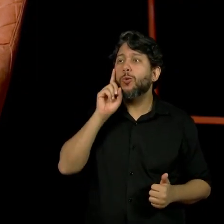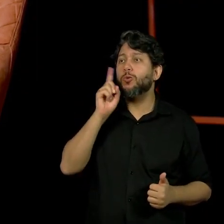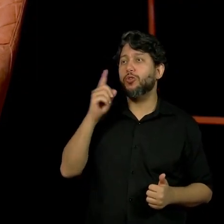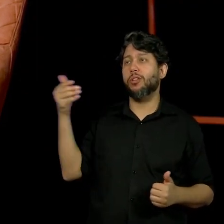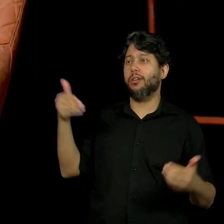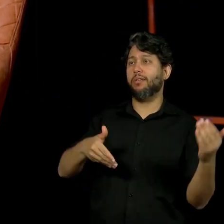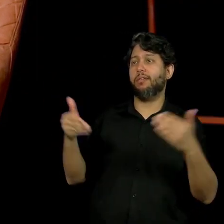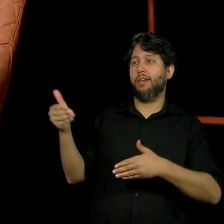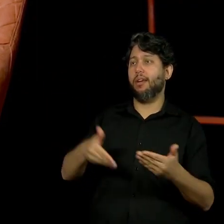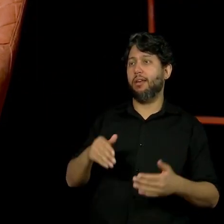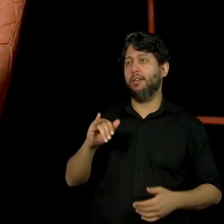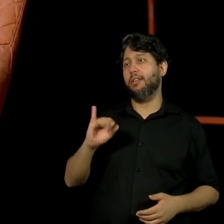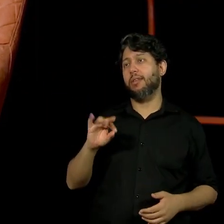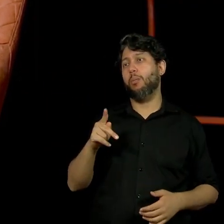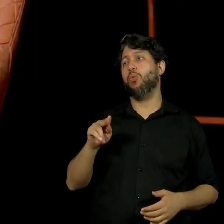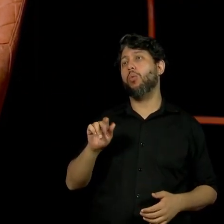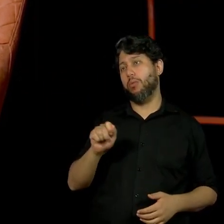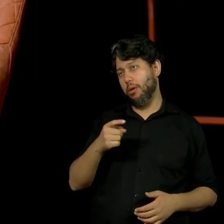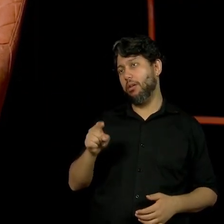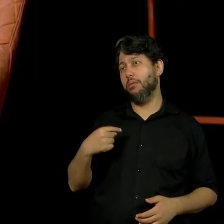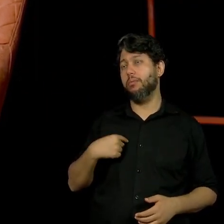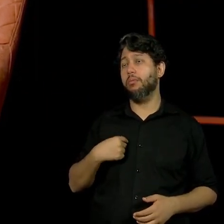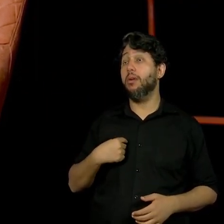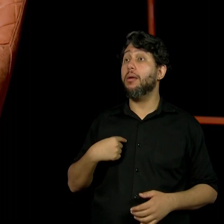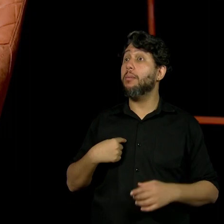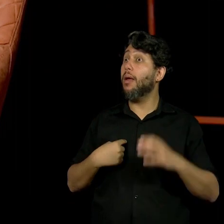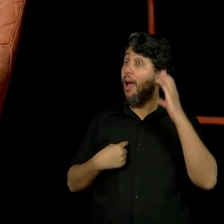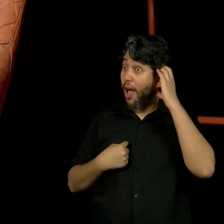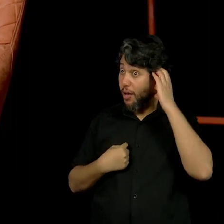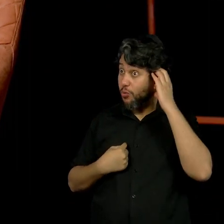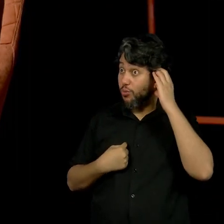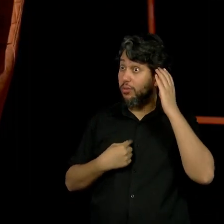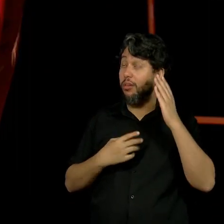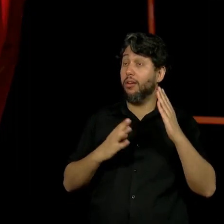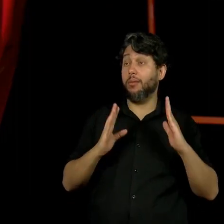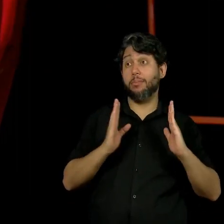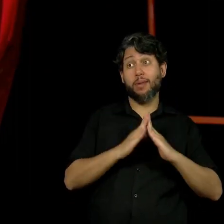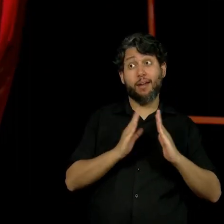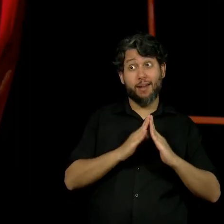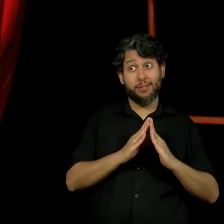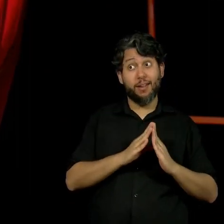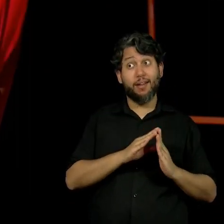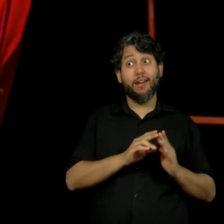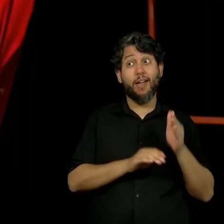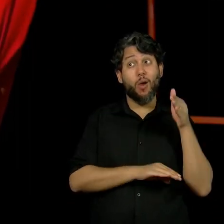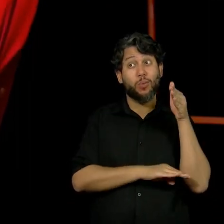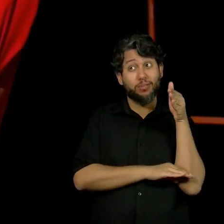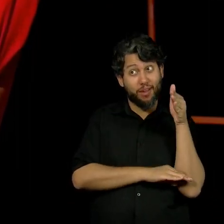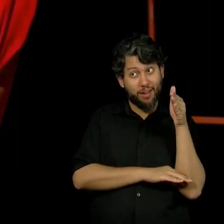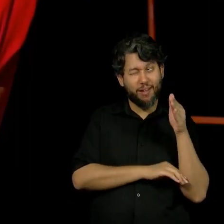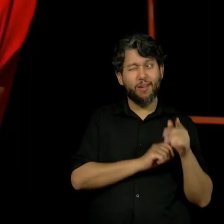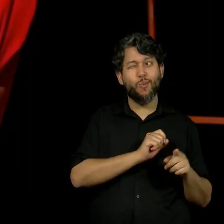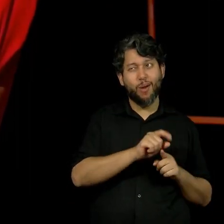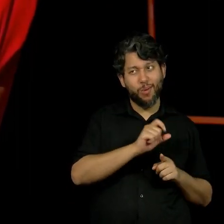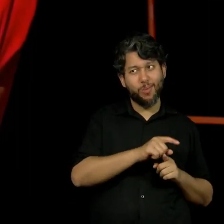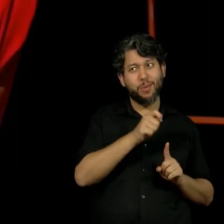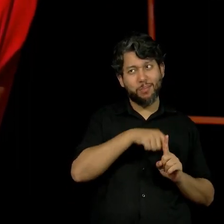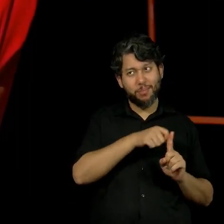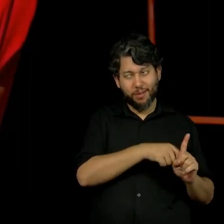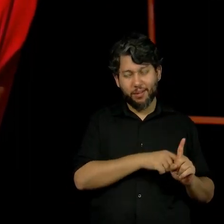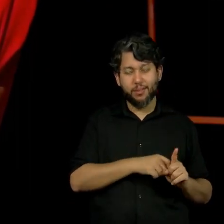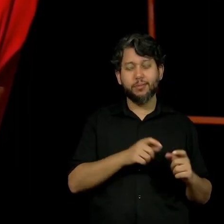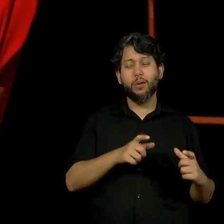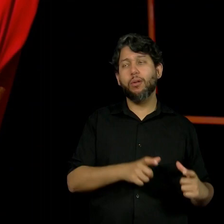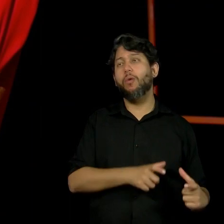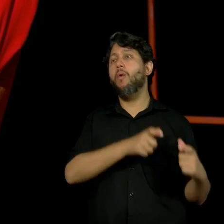né, no Itapuã. Levei para a rádio, que eu morava numa pensão na época, né, ao lado do Boi na Brasa ali. Levei para a rádio